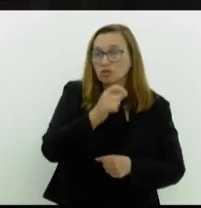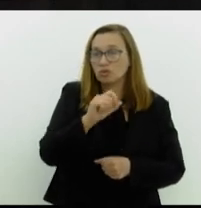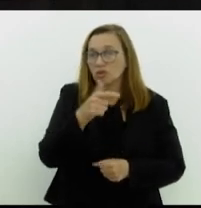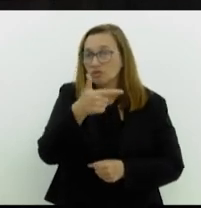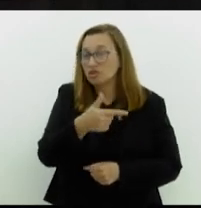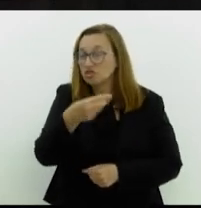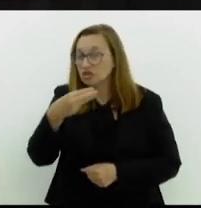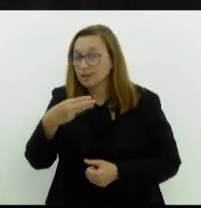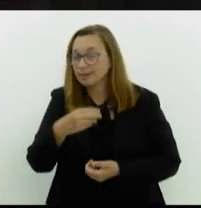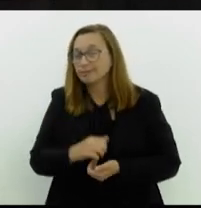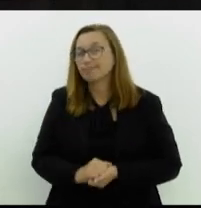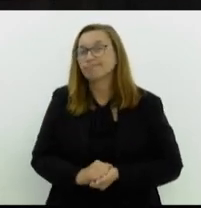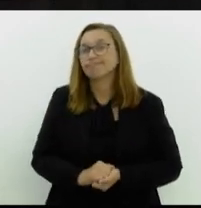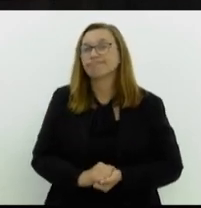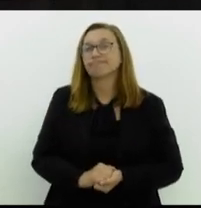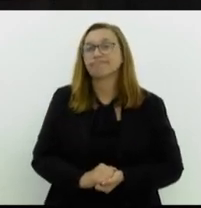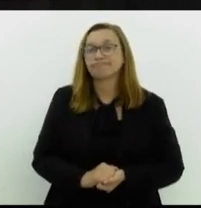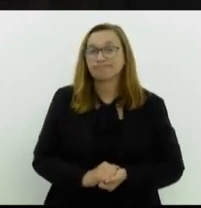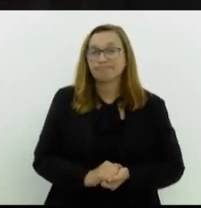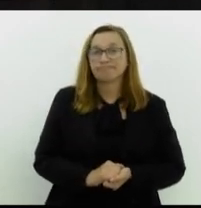2023.